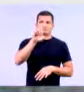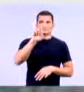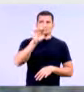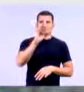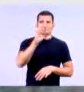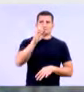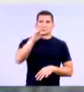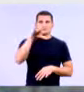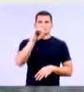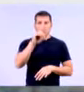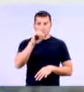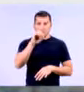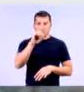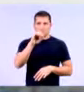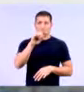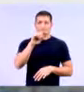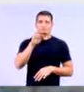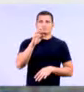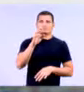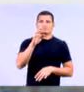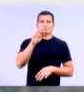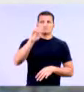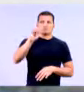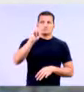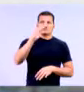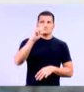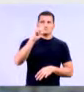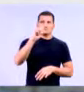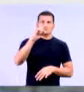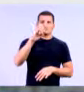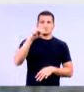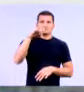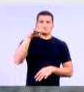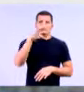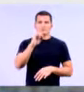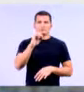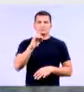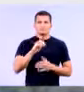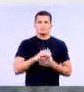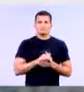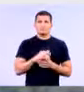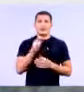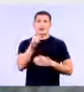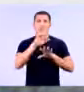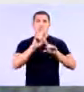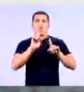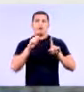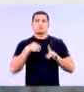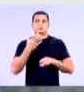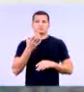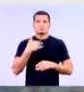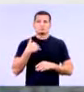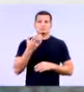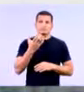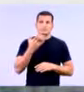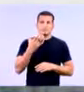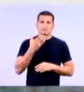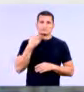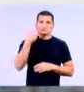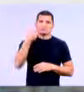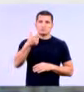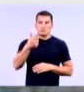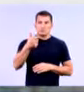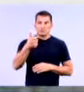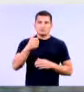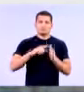acadêmico. Relatório acadêmico. Não é isso que eu quero, professor. Eu quero refinar